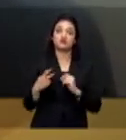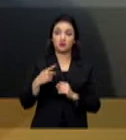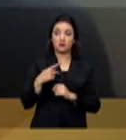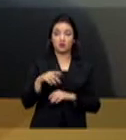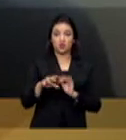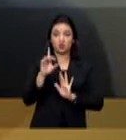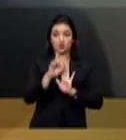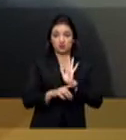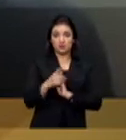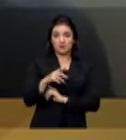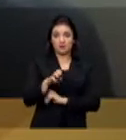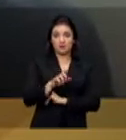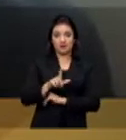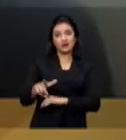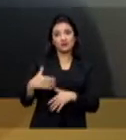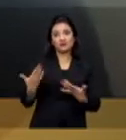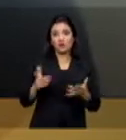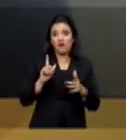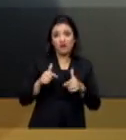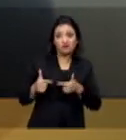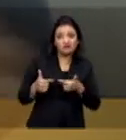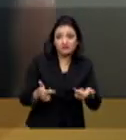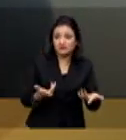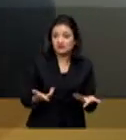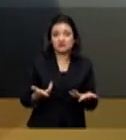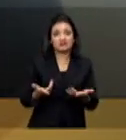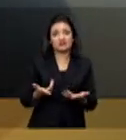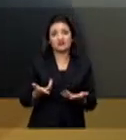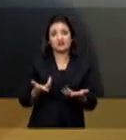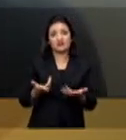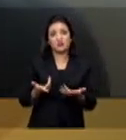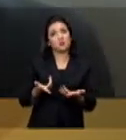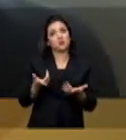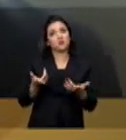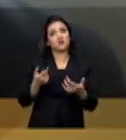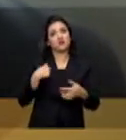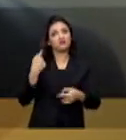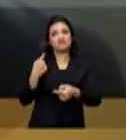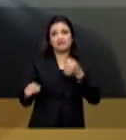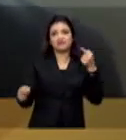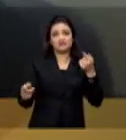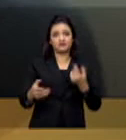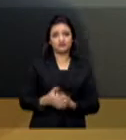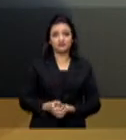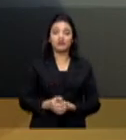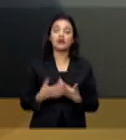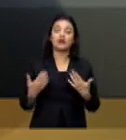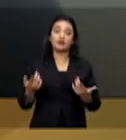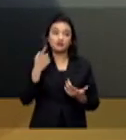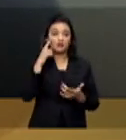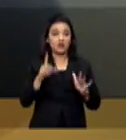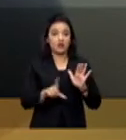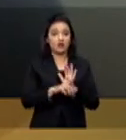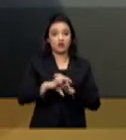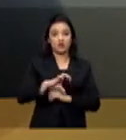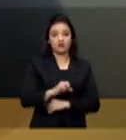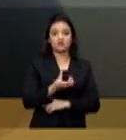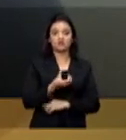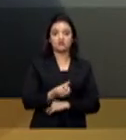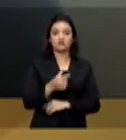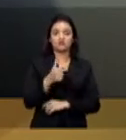tamanha resposta. E se buscamos a contextualização da Lei 9.677